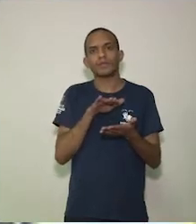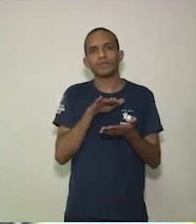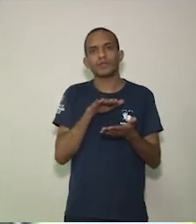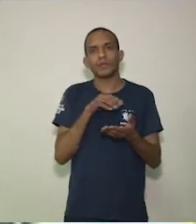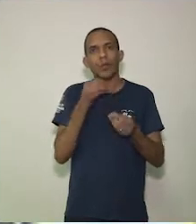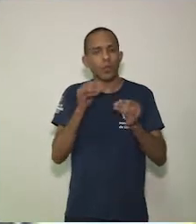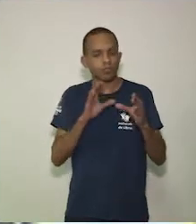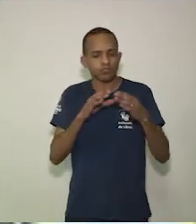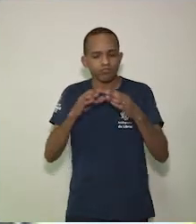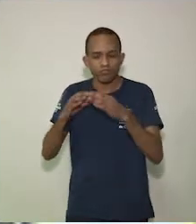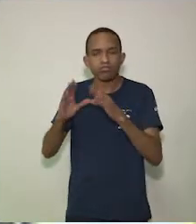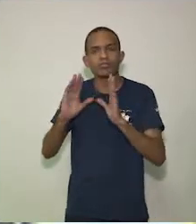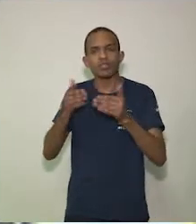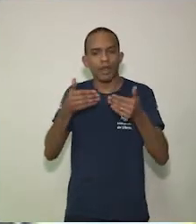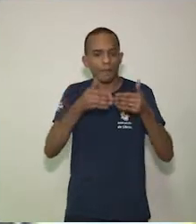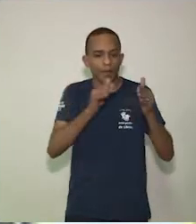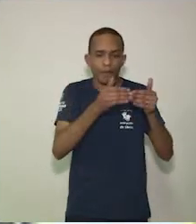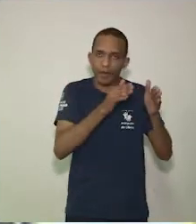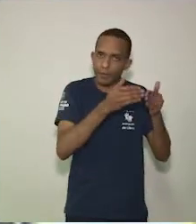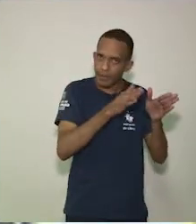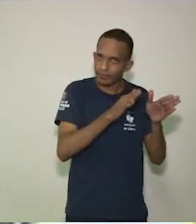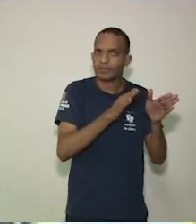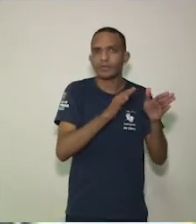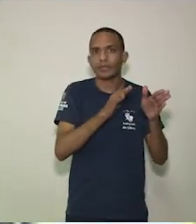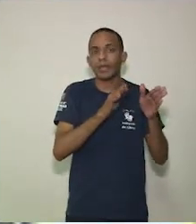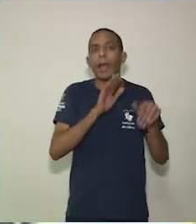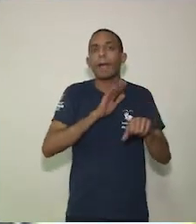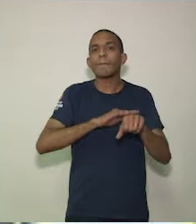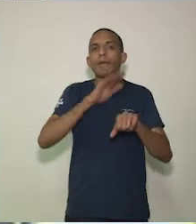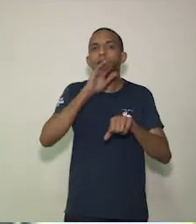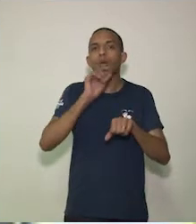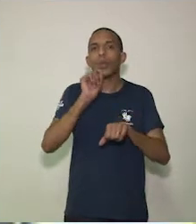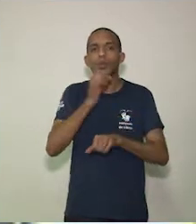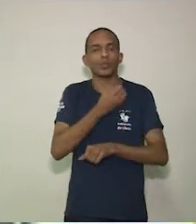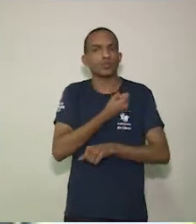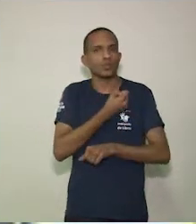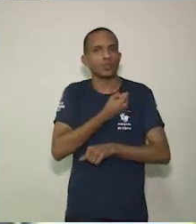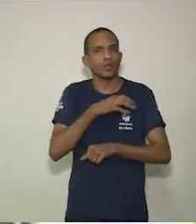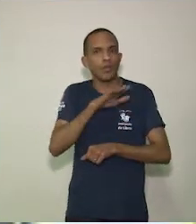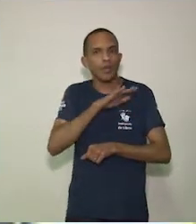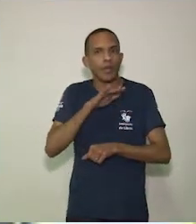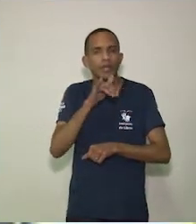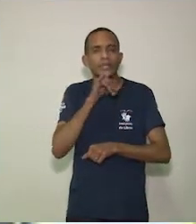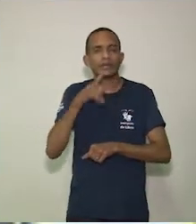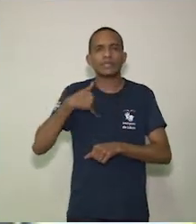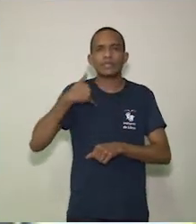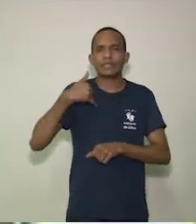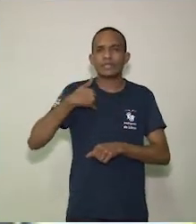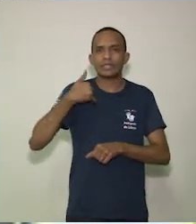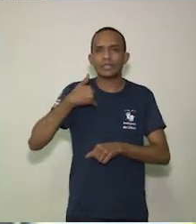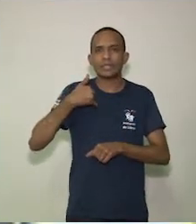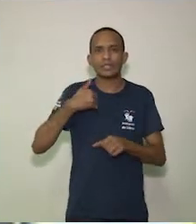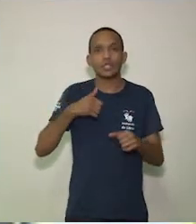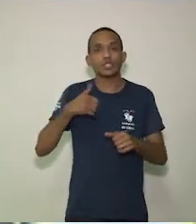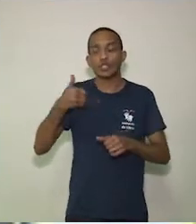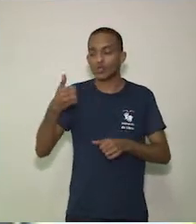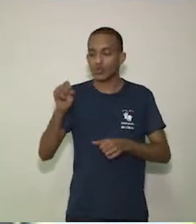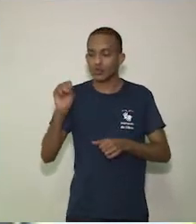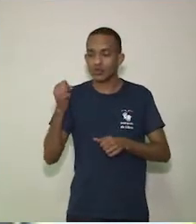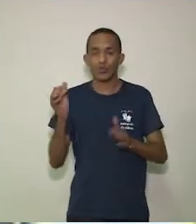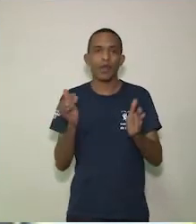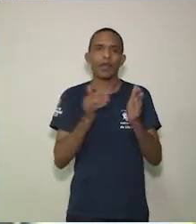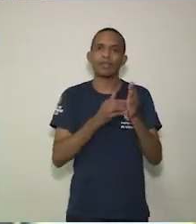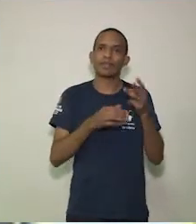dessas fases todas já realizadas, e que a maior prevalência é na faixa etária entre 18